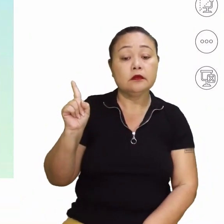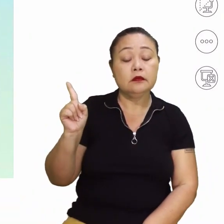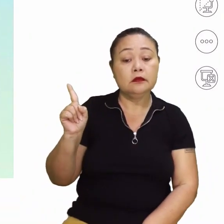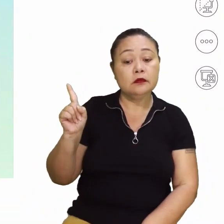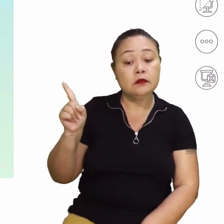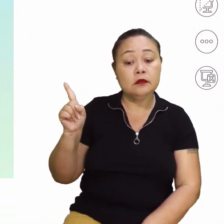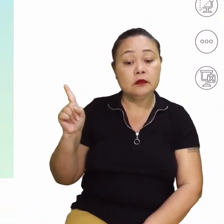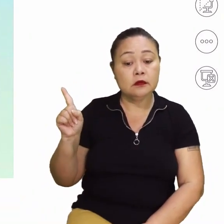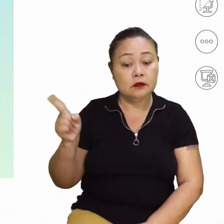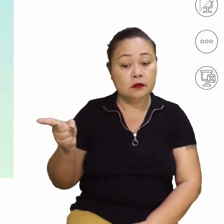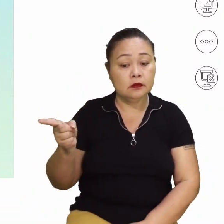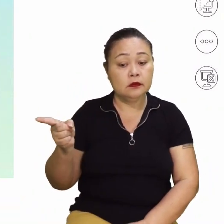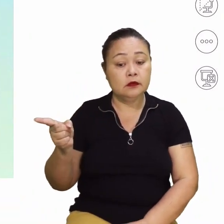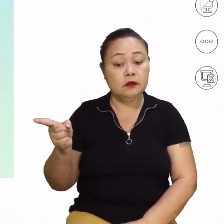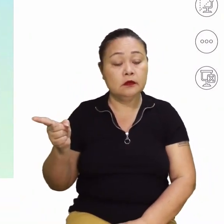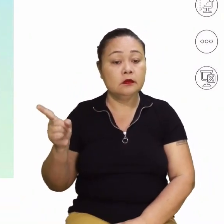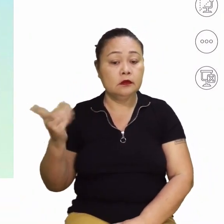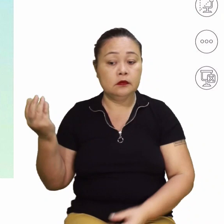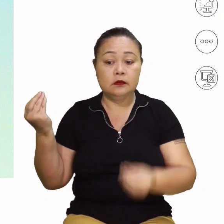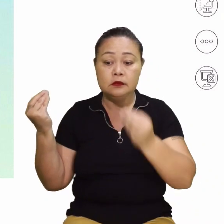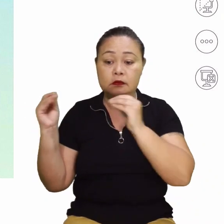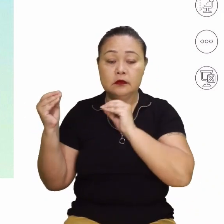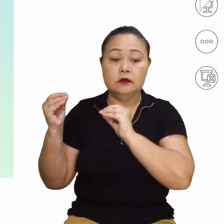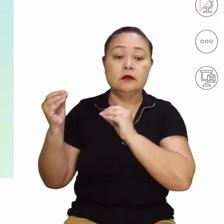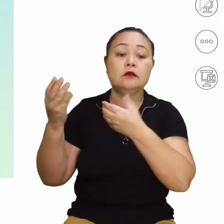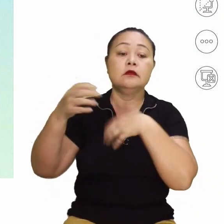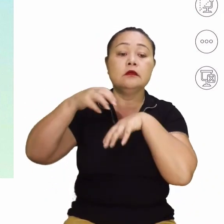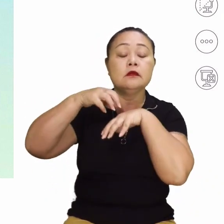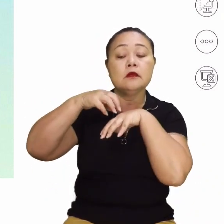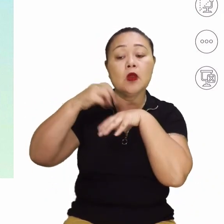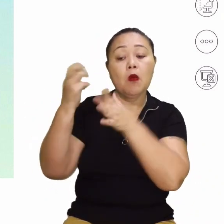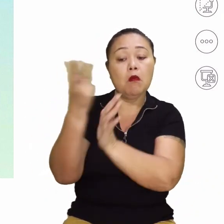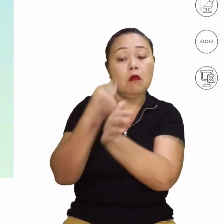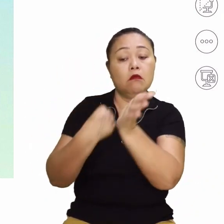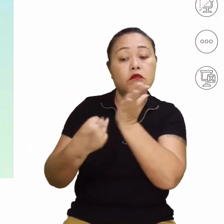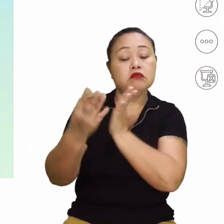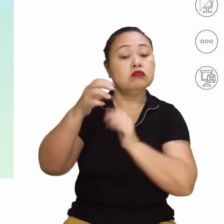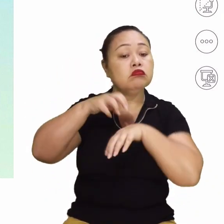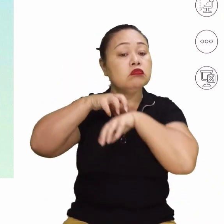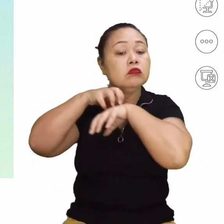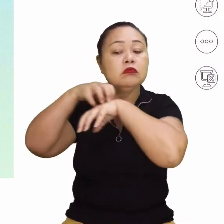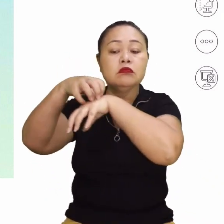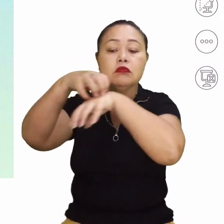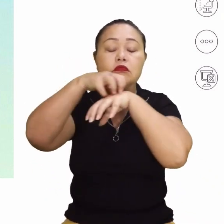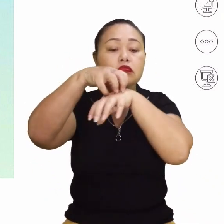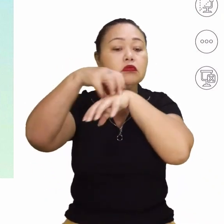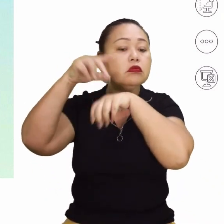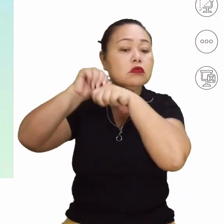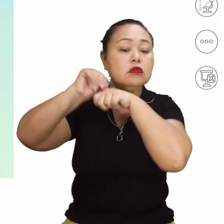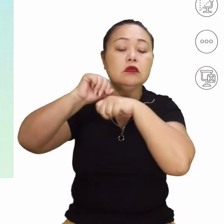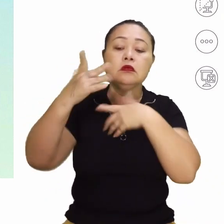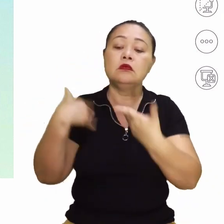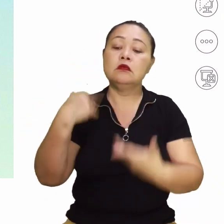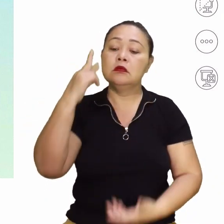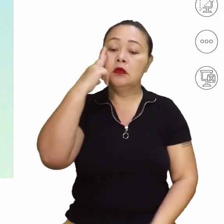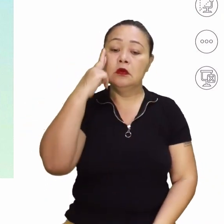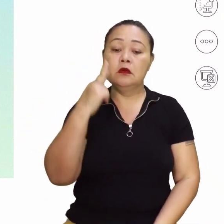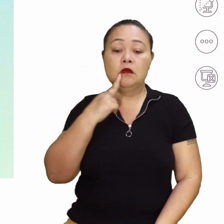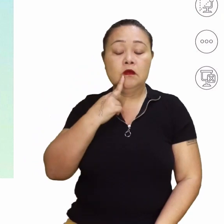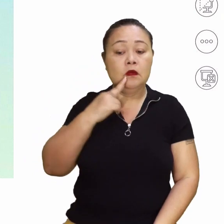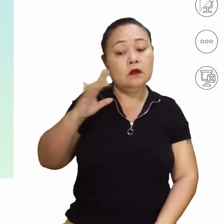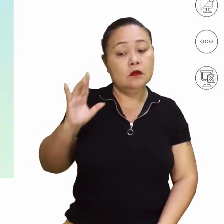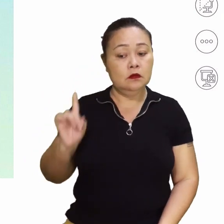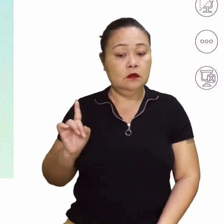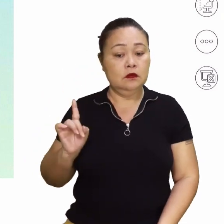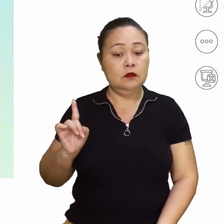olha aí eu coloquei nós colocamos aqui o mapa turístico de Rondônia por quê Porque às